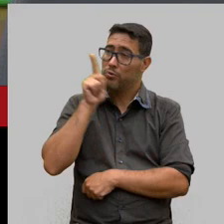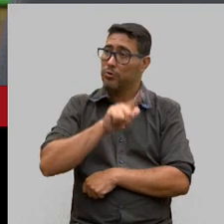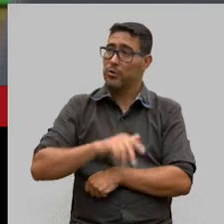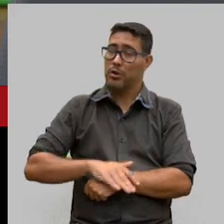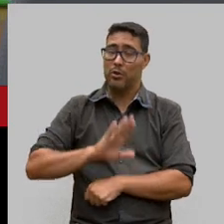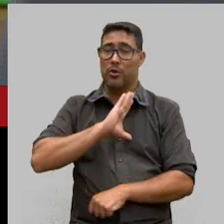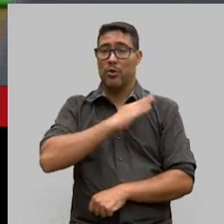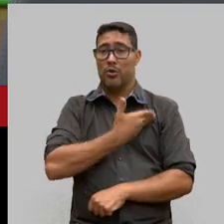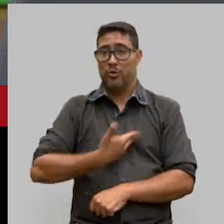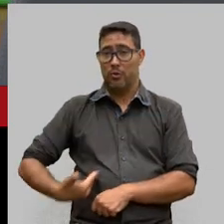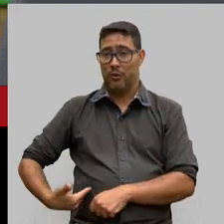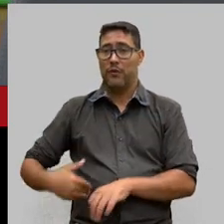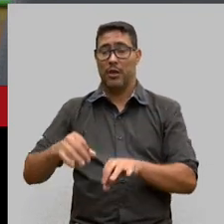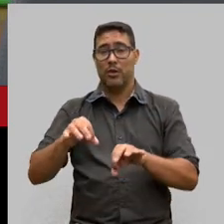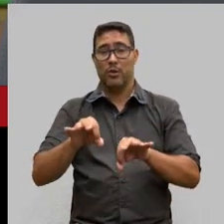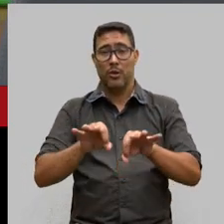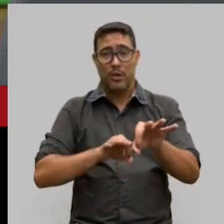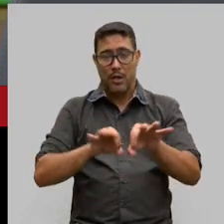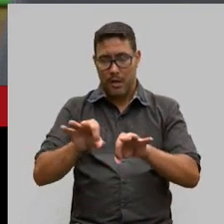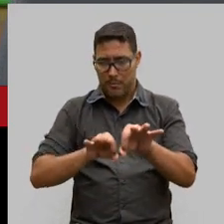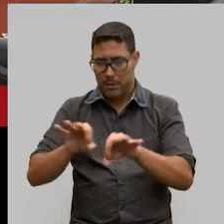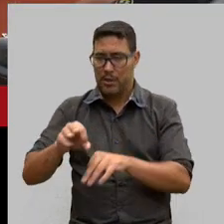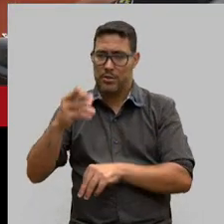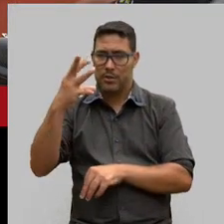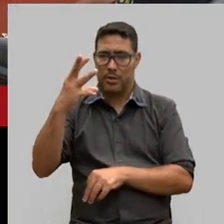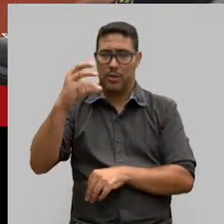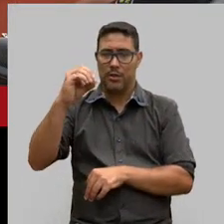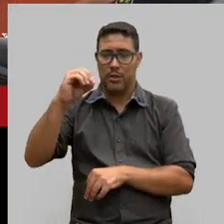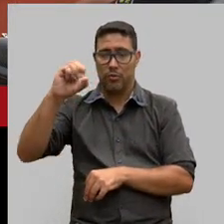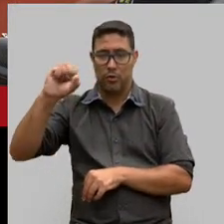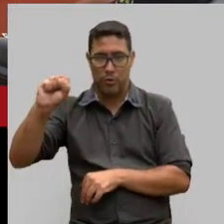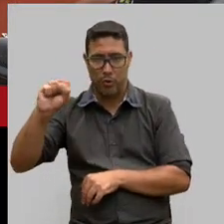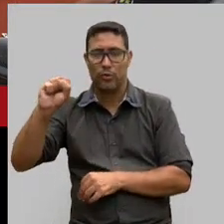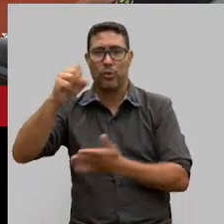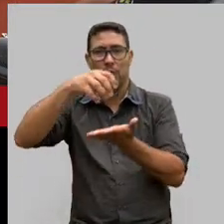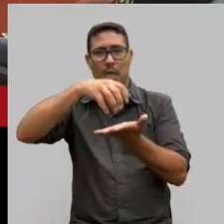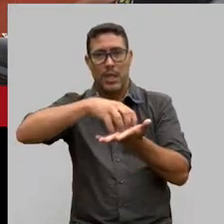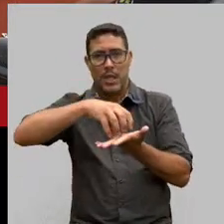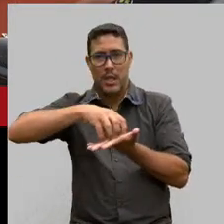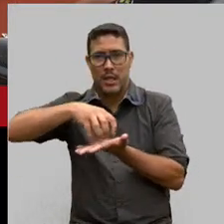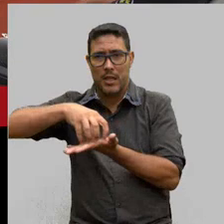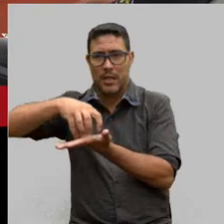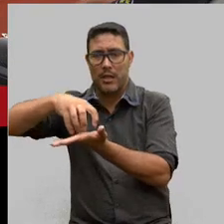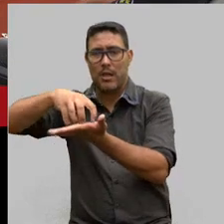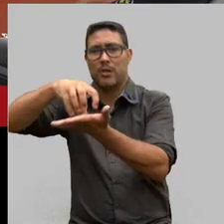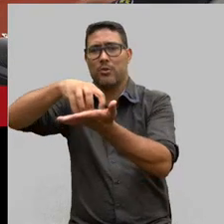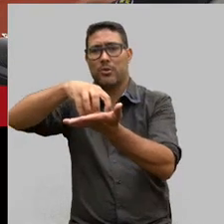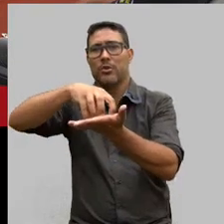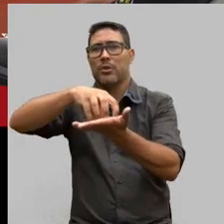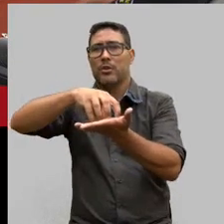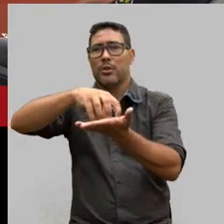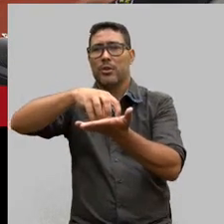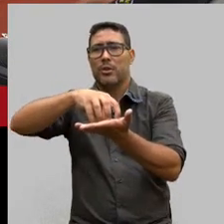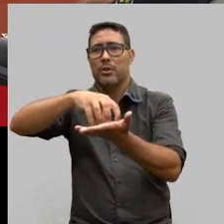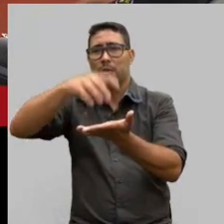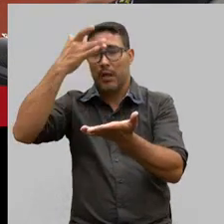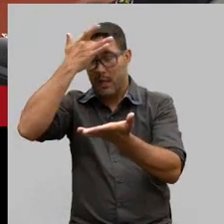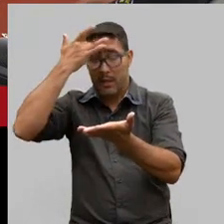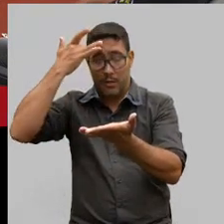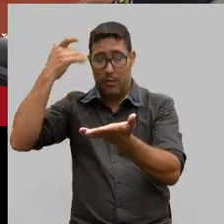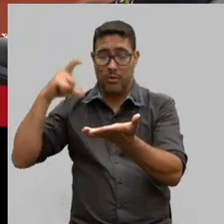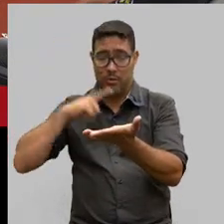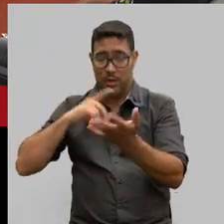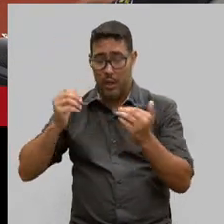planeja 300 centros 308 centros eh de referência para as pessoas com transitor do especto autista então